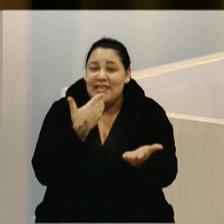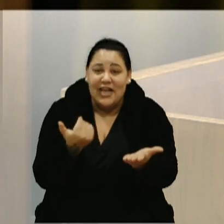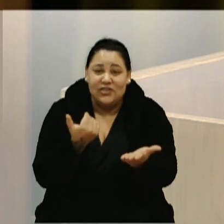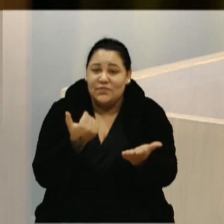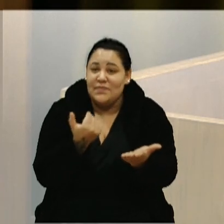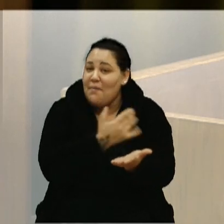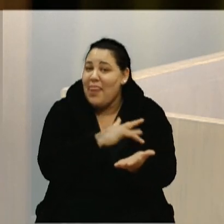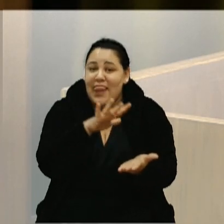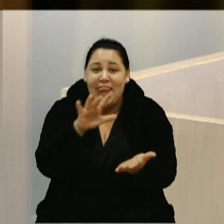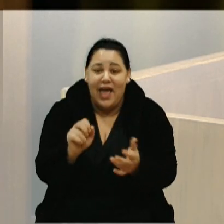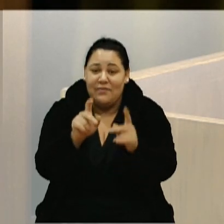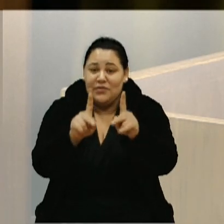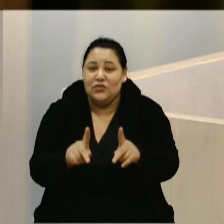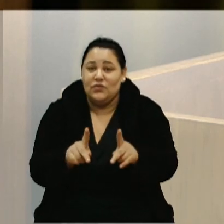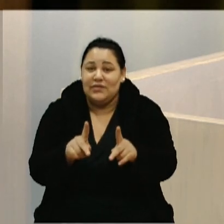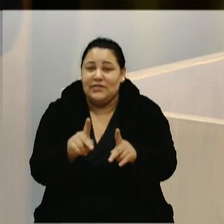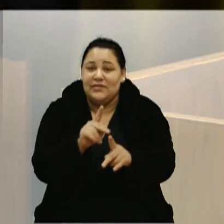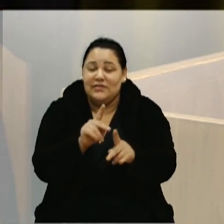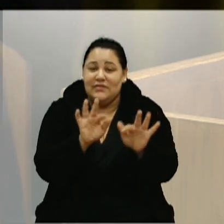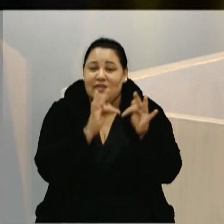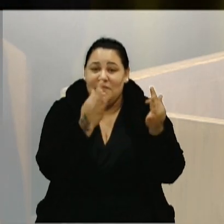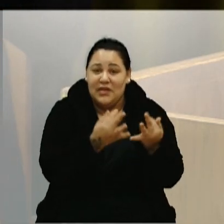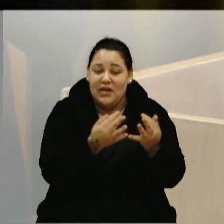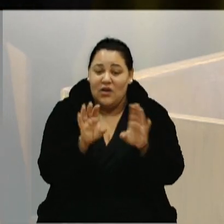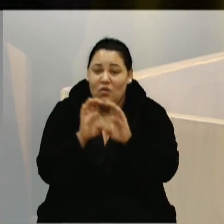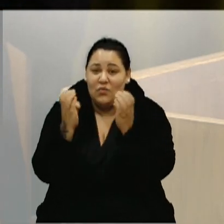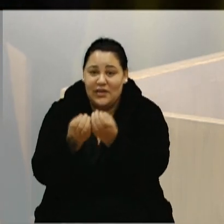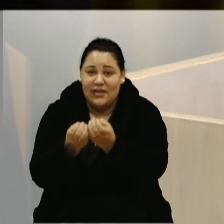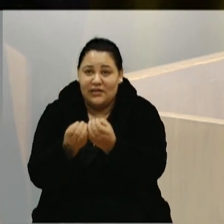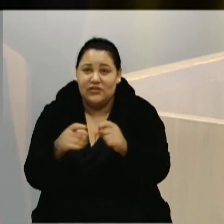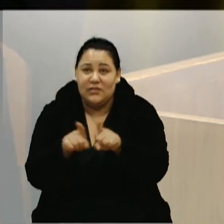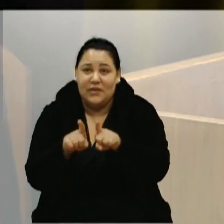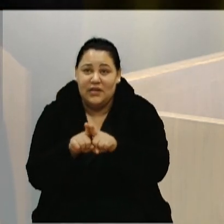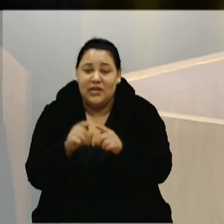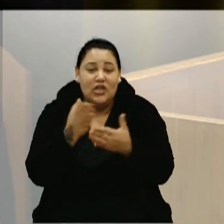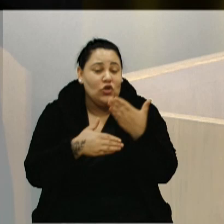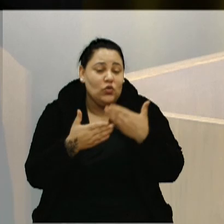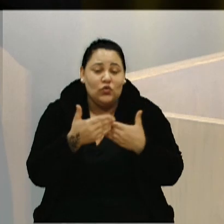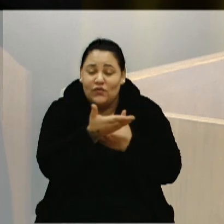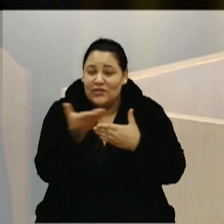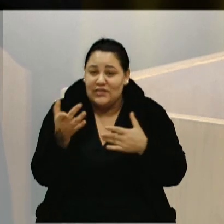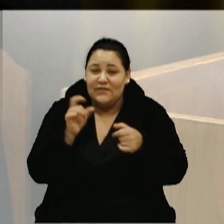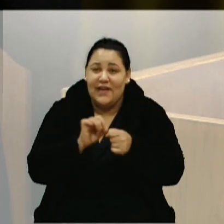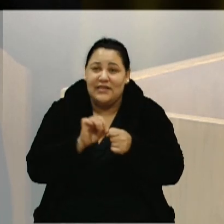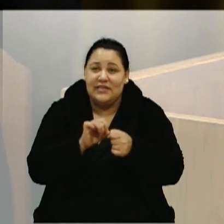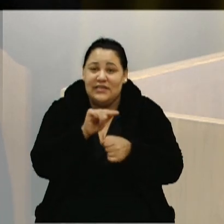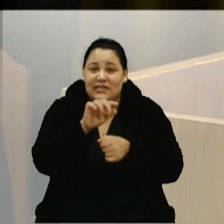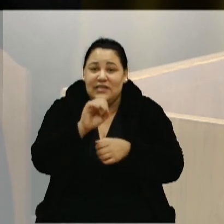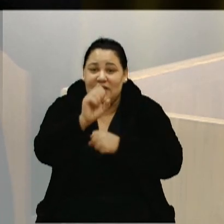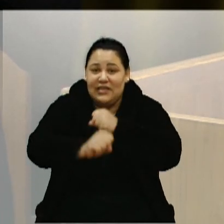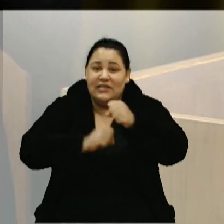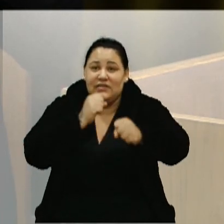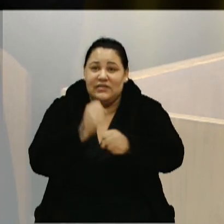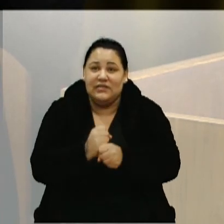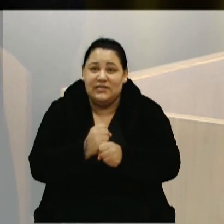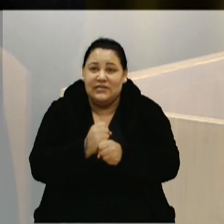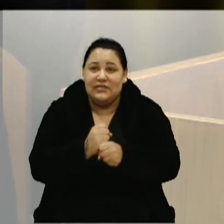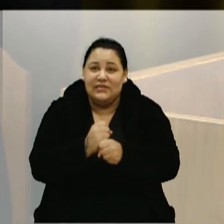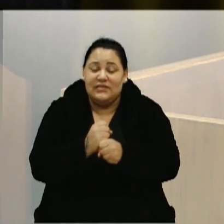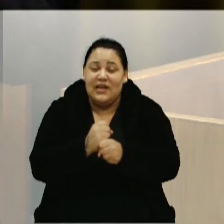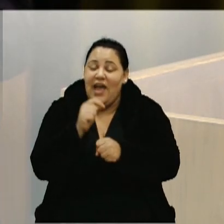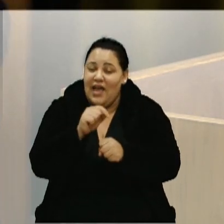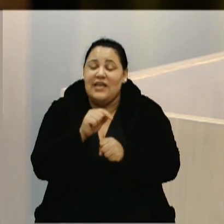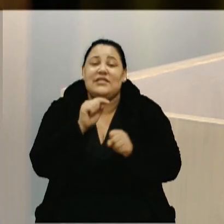pessoas, de famílias, de comunidades. Por isso e por tudo que vocês têm feito nessas 7 décadas, essa homenagem